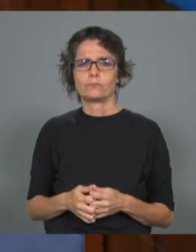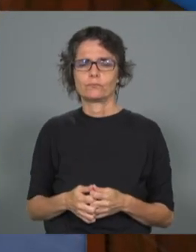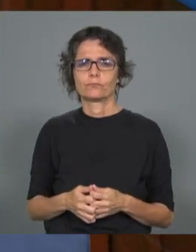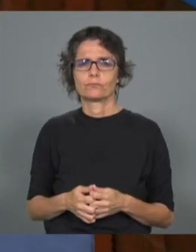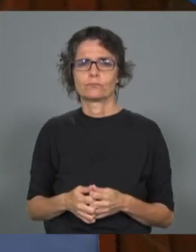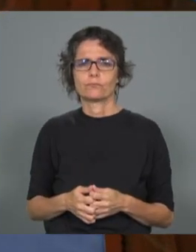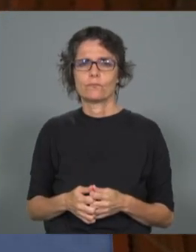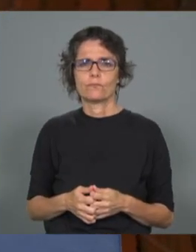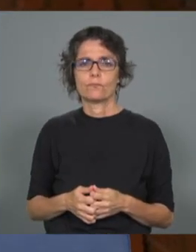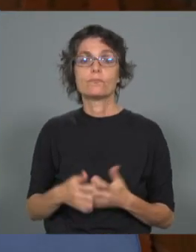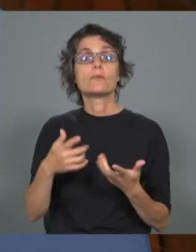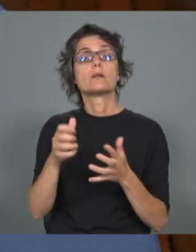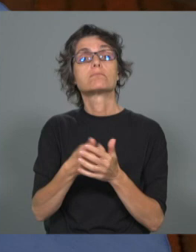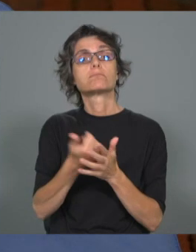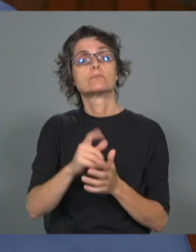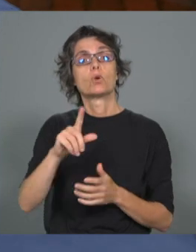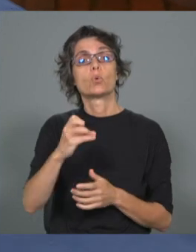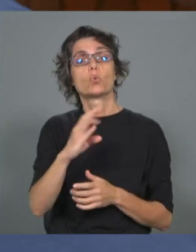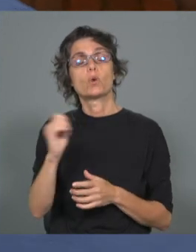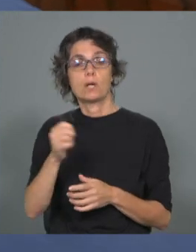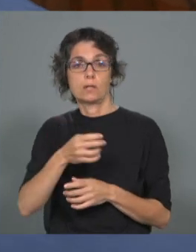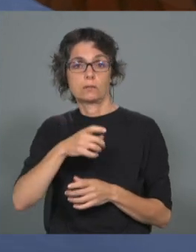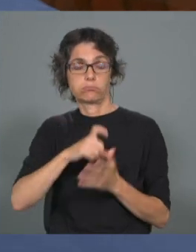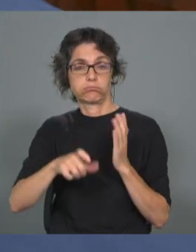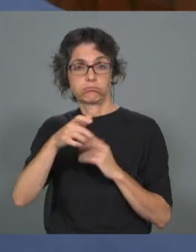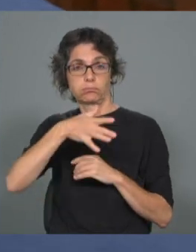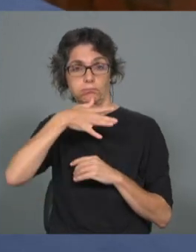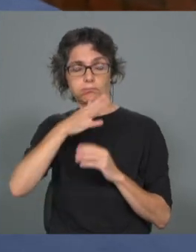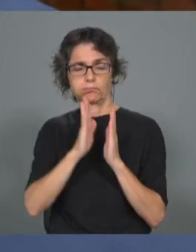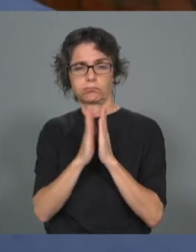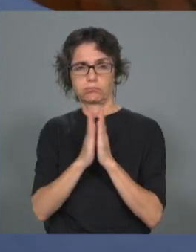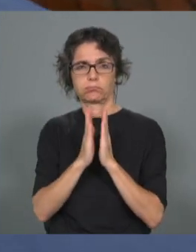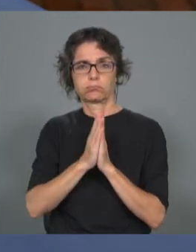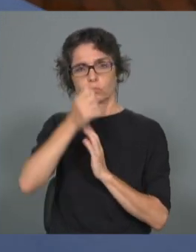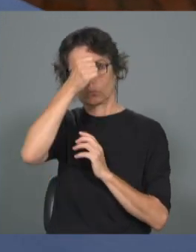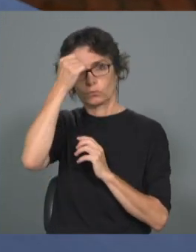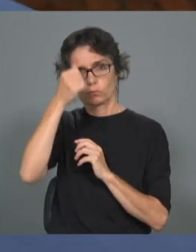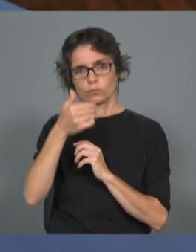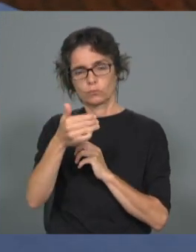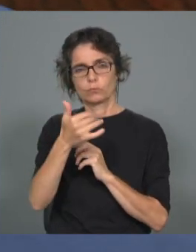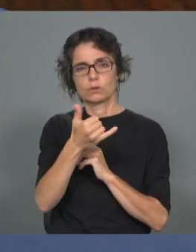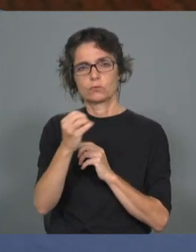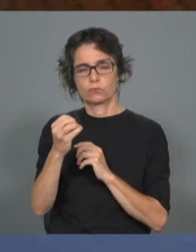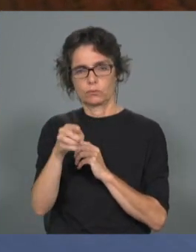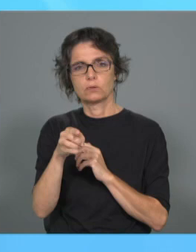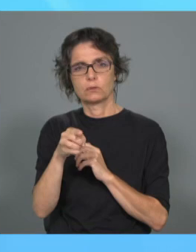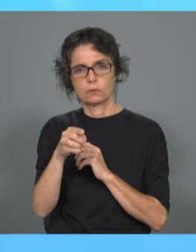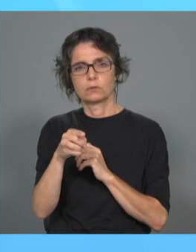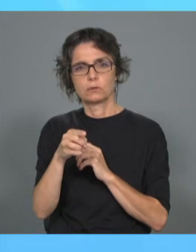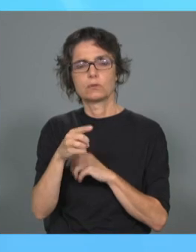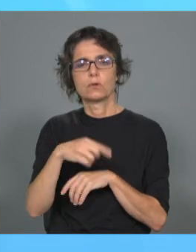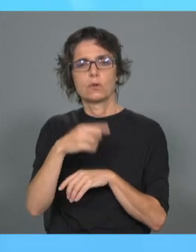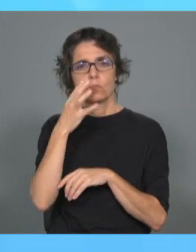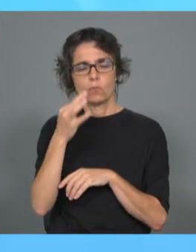É uma passagem do Evangelho de Lucas, será lida nas Eucaristias deste 20º domingo do Tempo